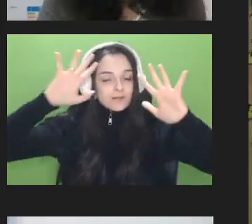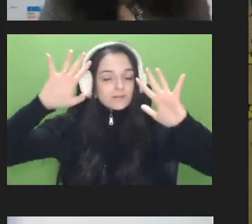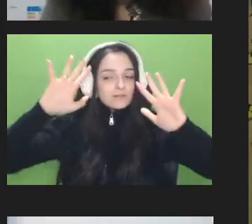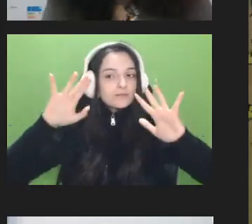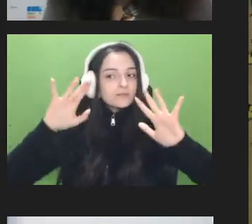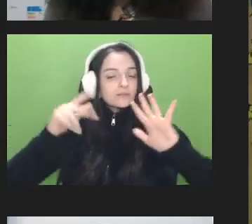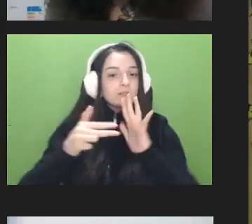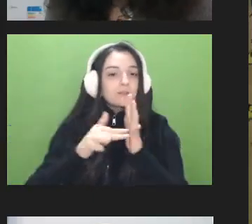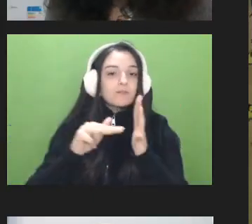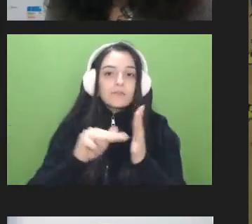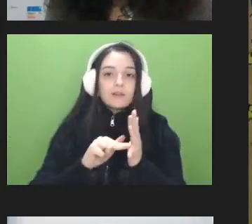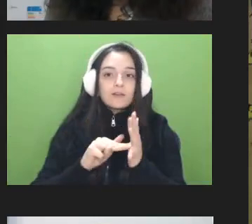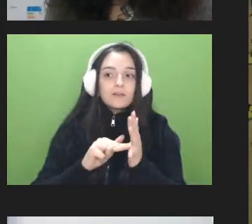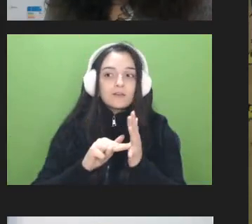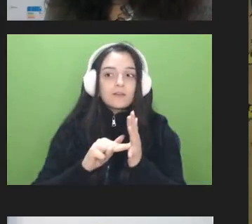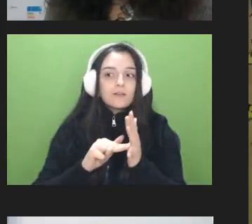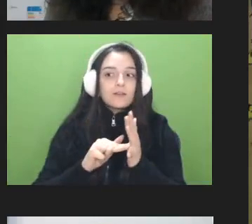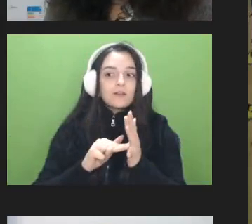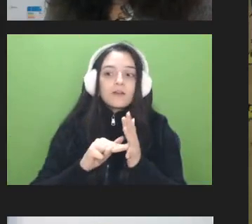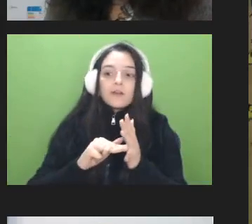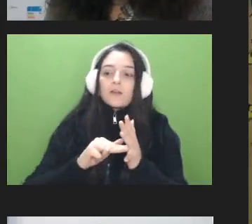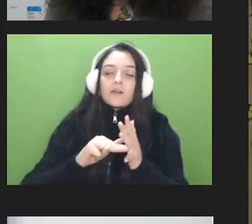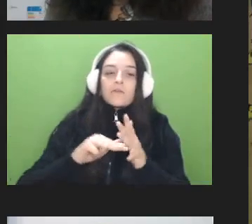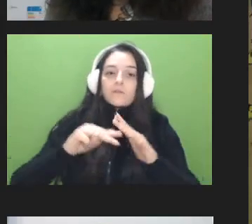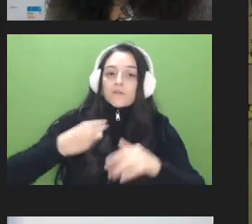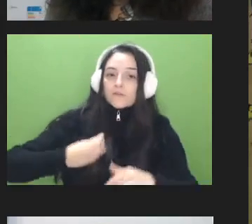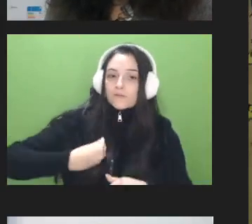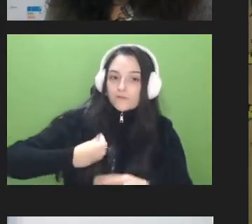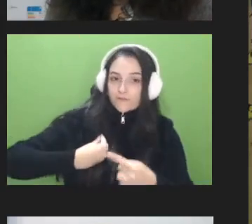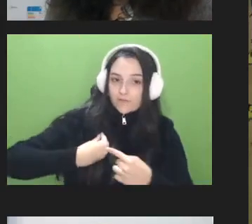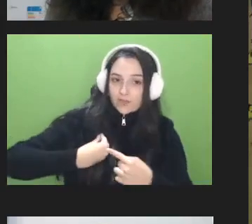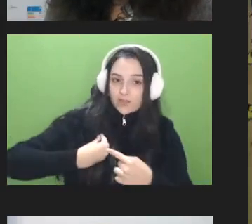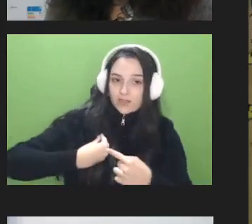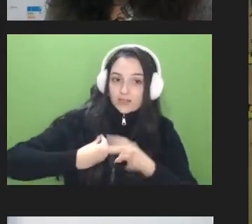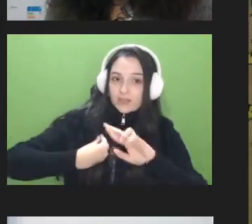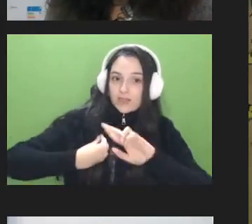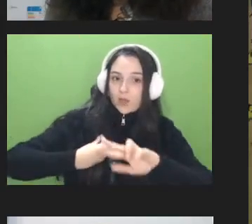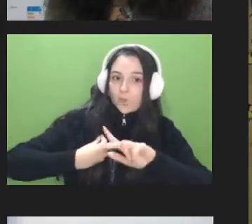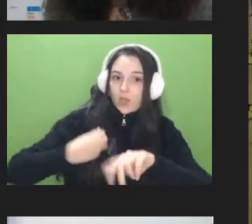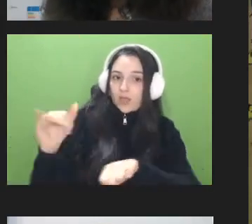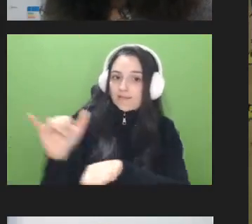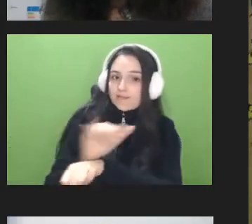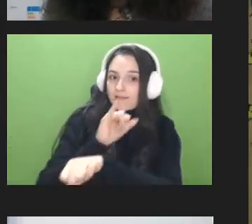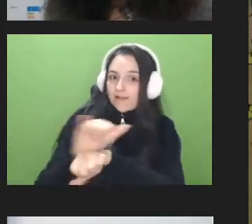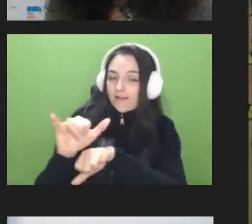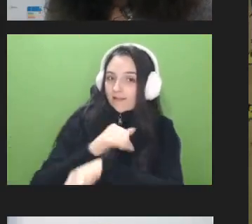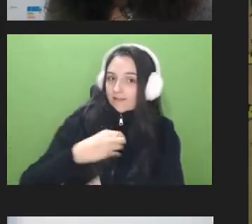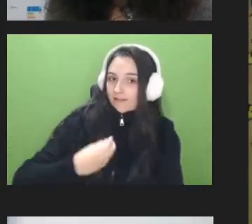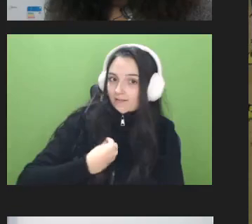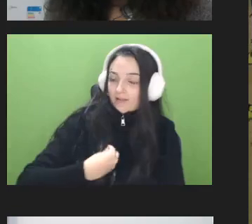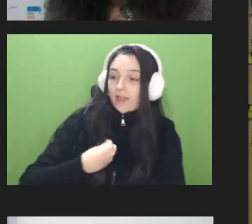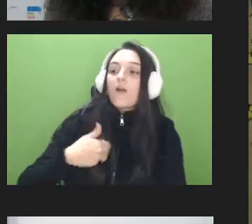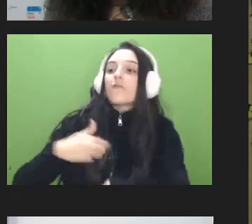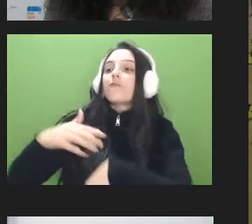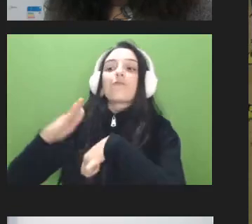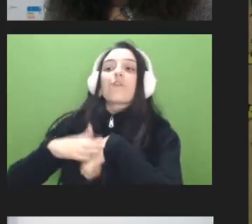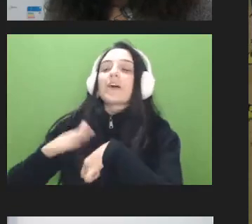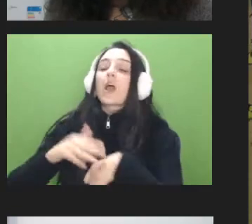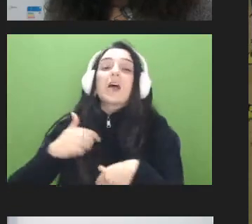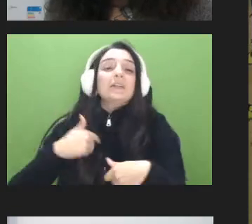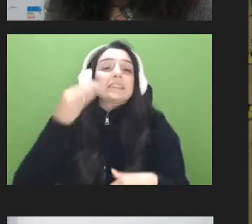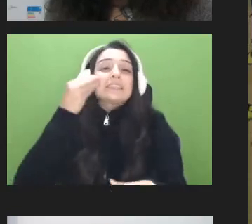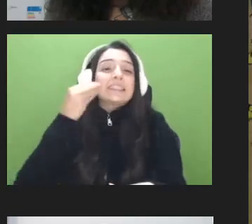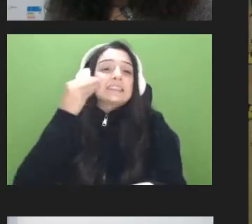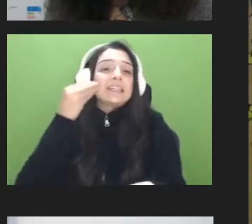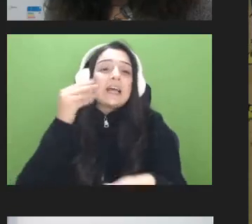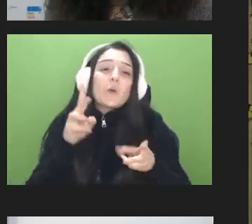do que sobreviver. Eu não faço o que eu faço simplesmente para me manter sobrevivendo neste mundo. O que meu corpo